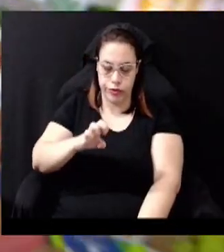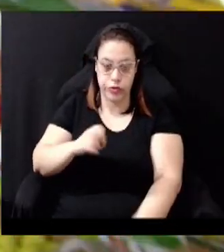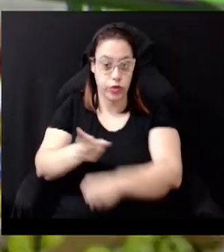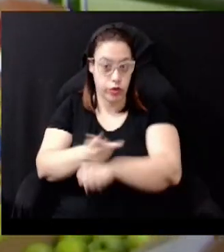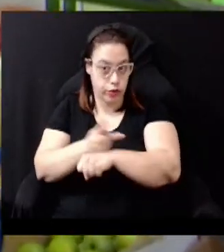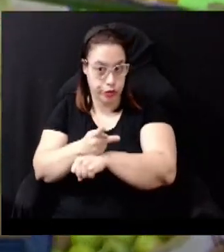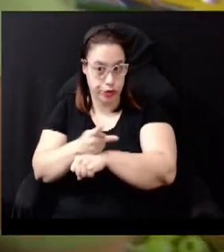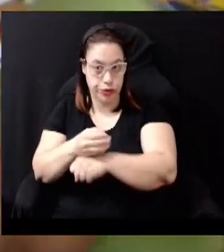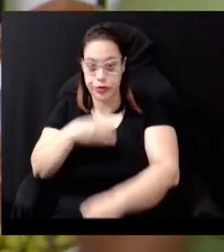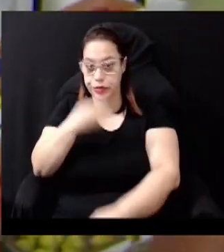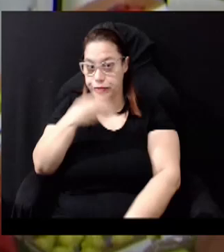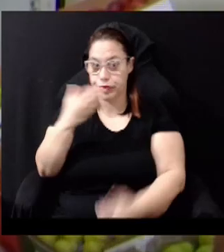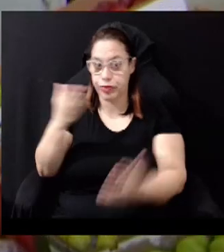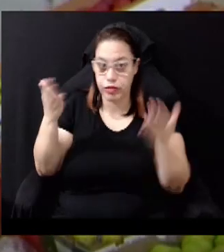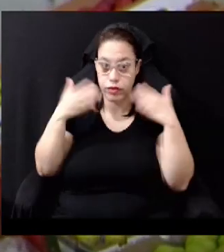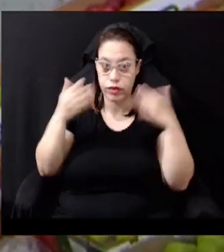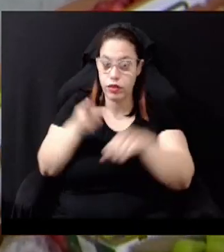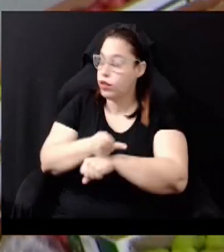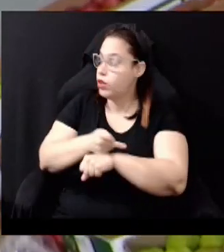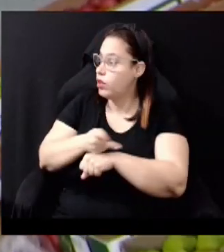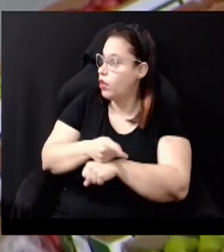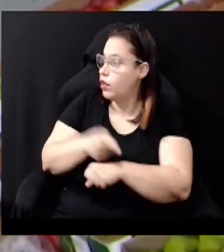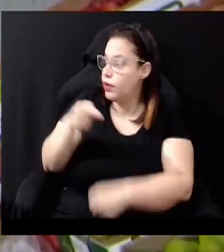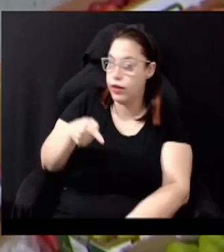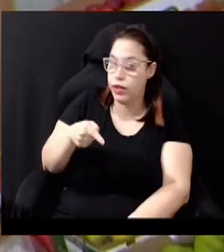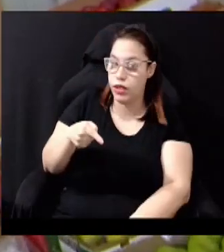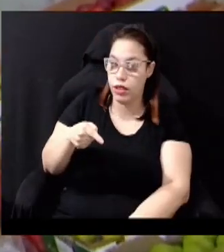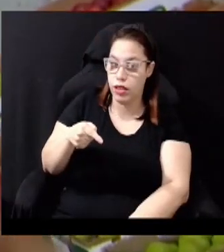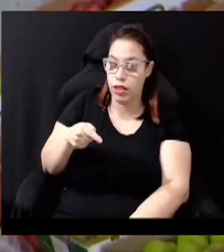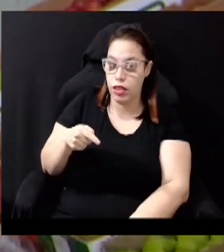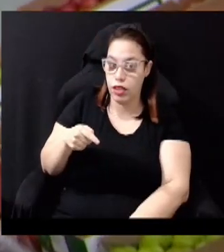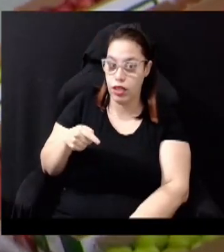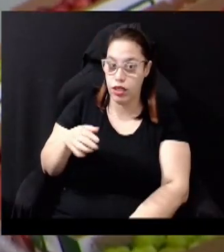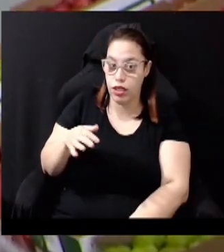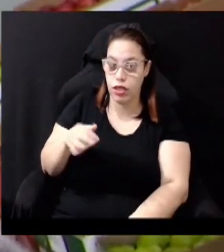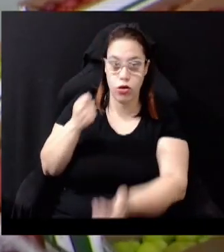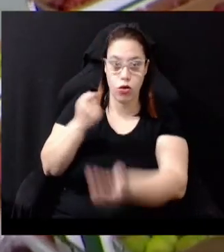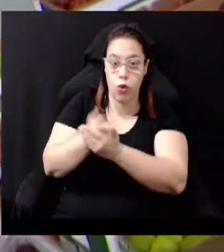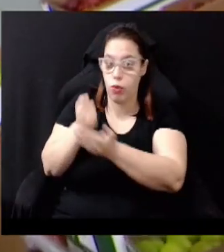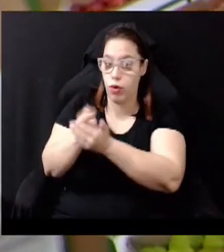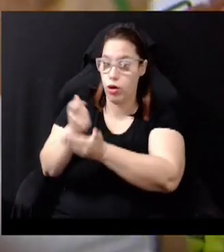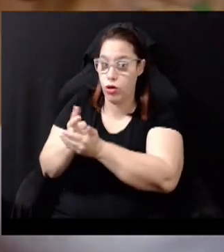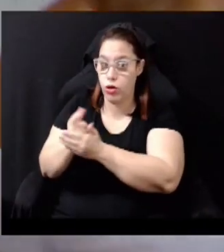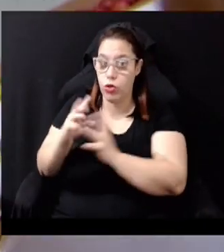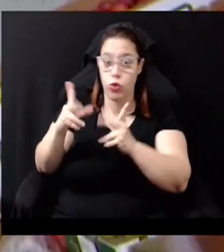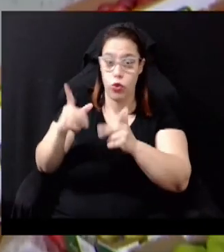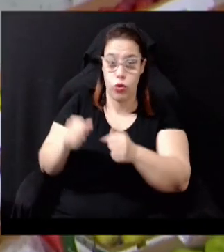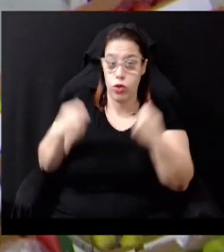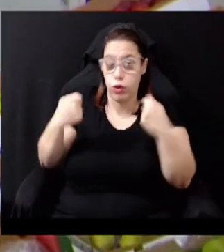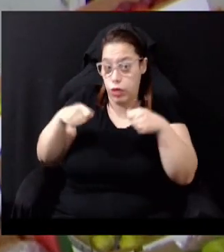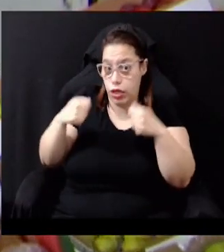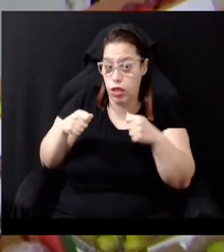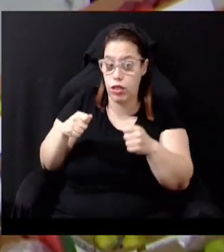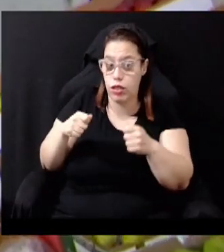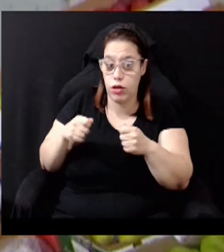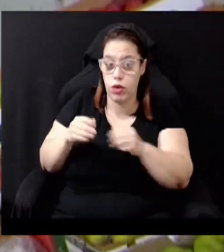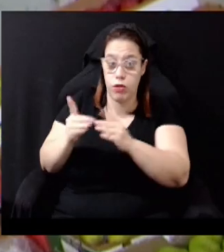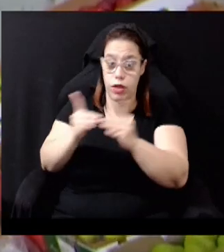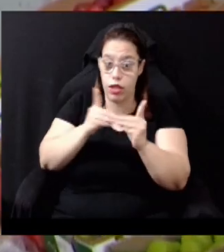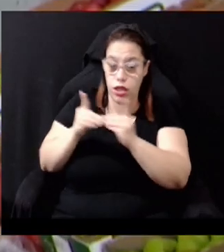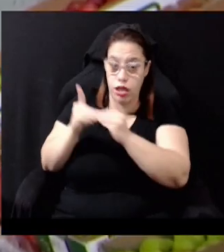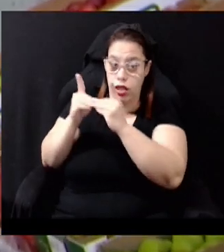de verão, o que você está procurando? Aqui nós somos feirantes, estamos comprando tudo que necessitamos aí para atender o povo. O que